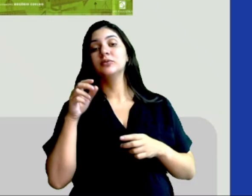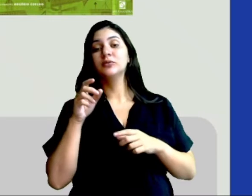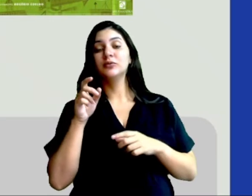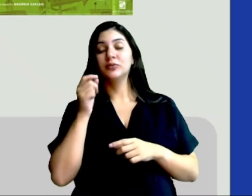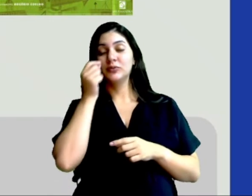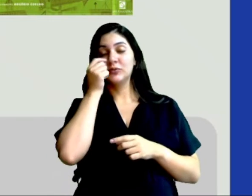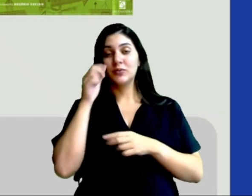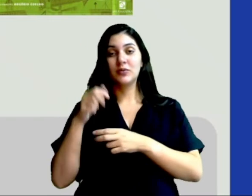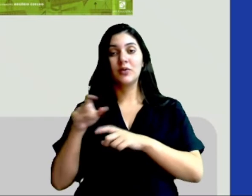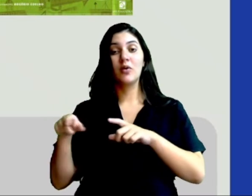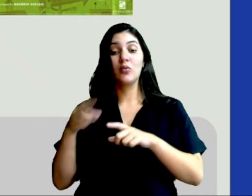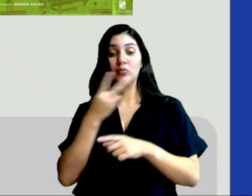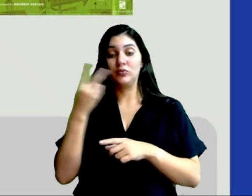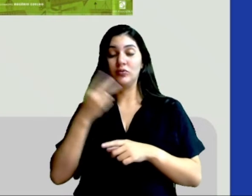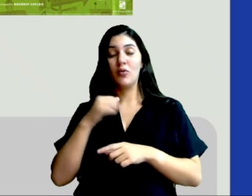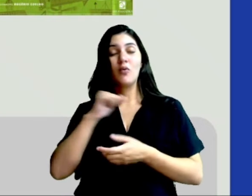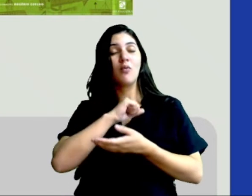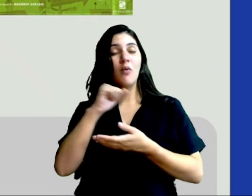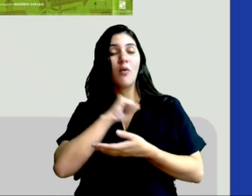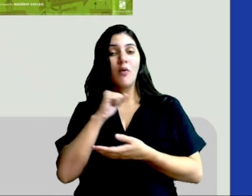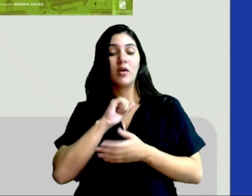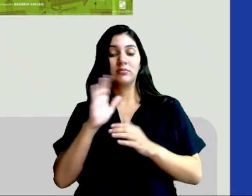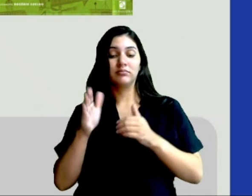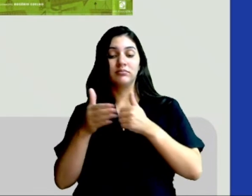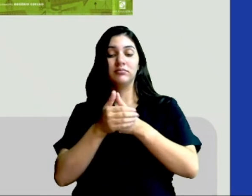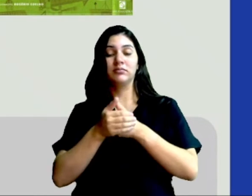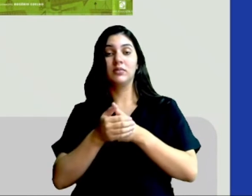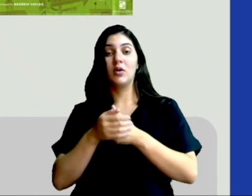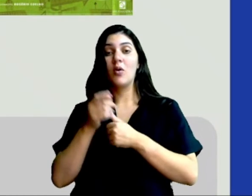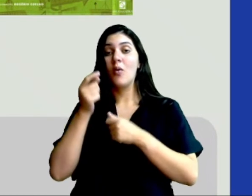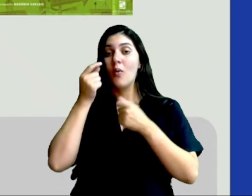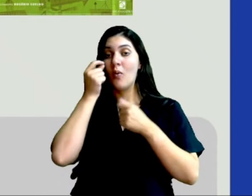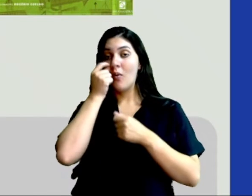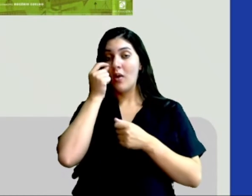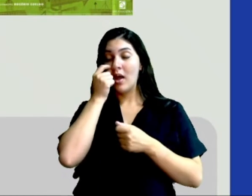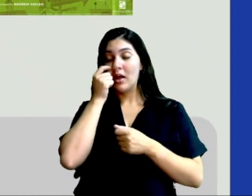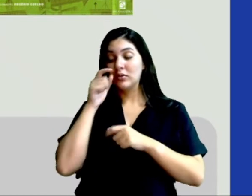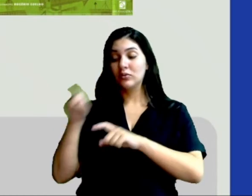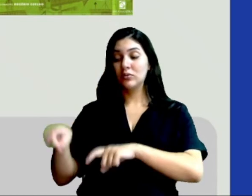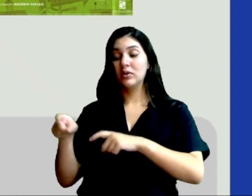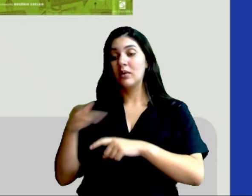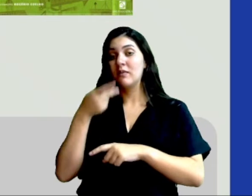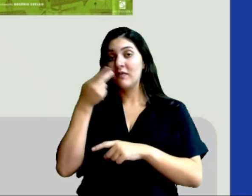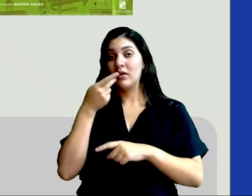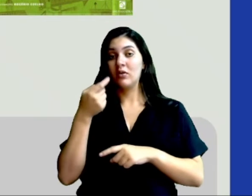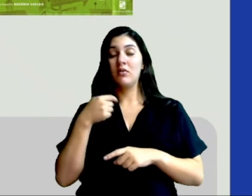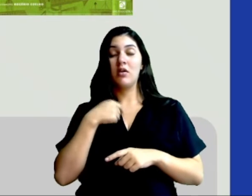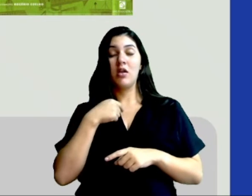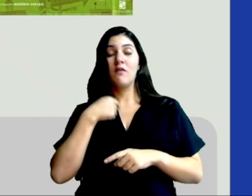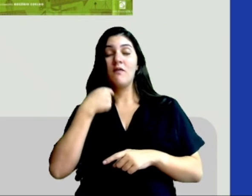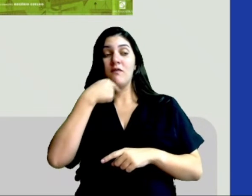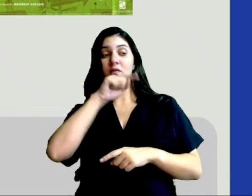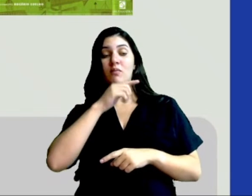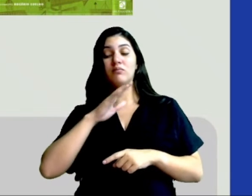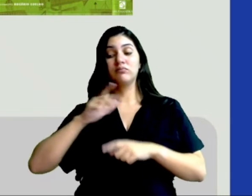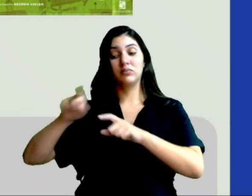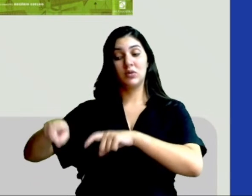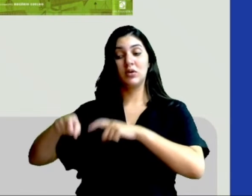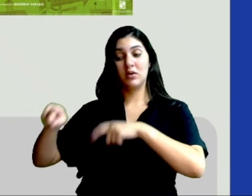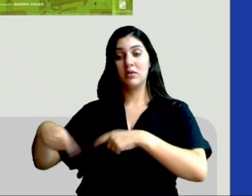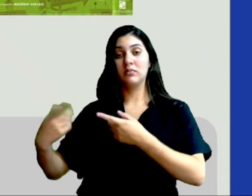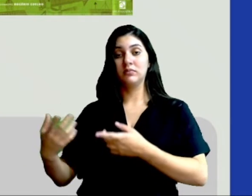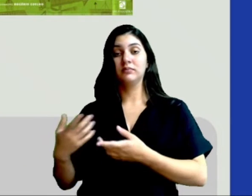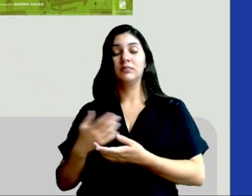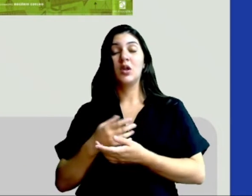correram espavoridos para se esconder. O rato do campo disse quando o perigo passou: "Eu vou para o meu campo", disse o